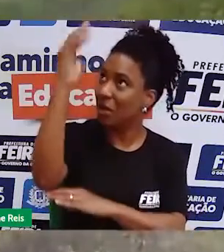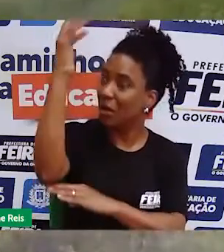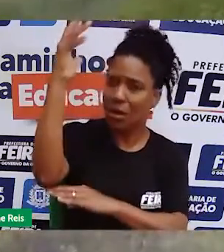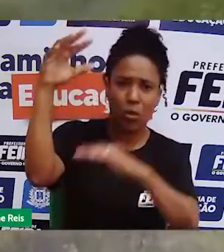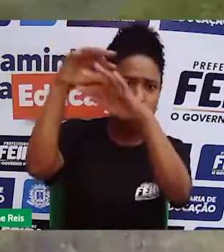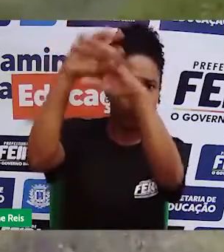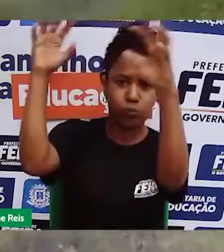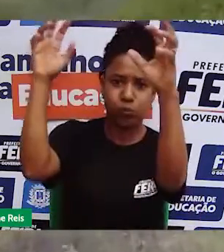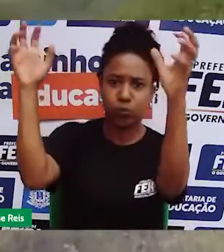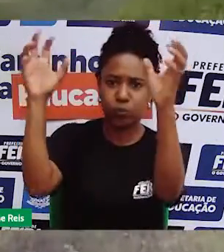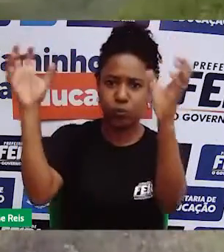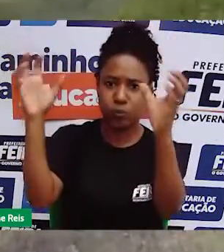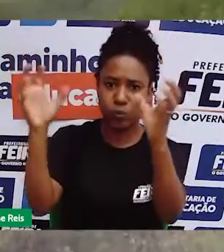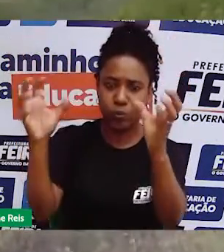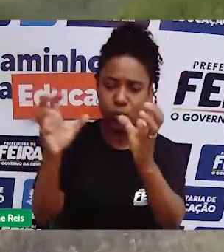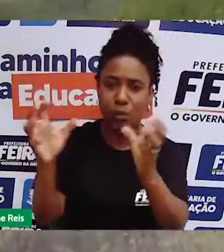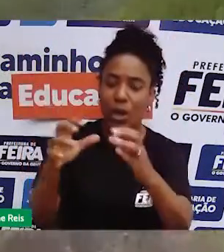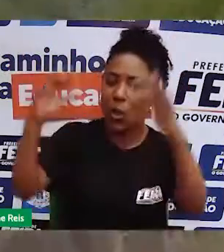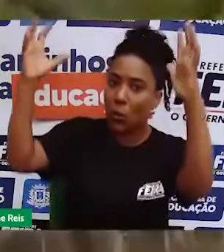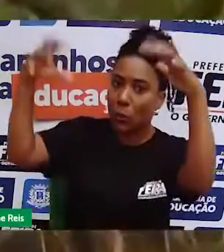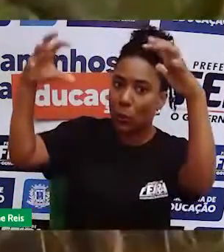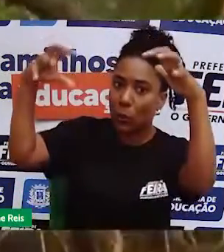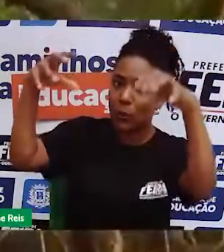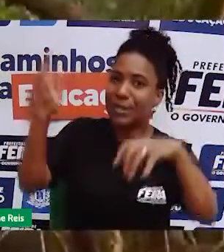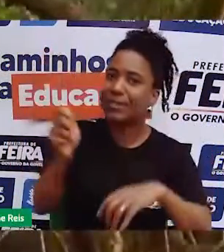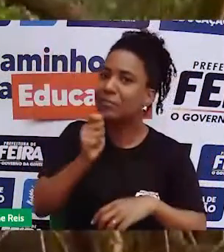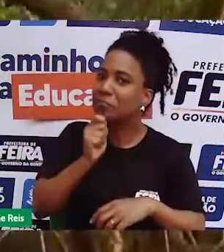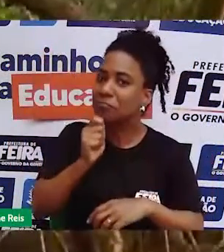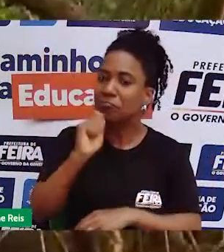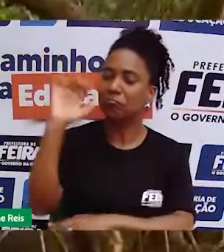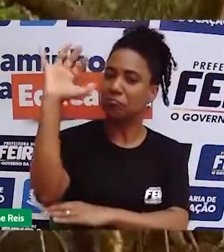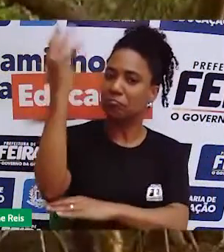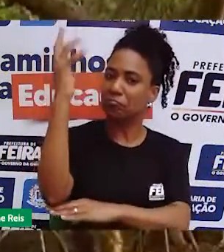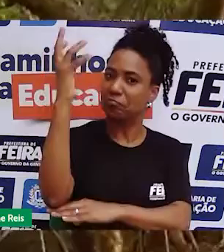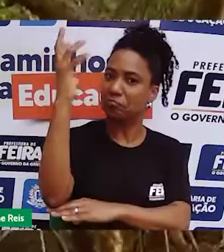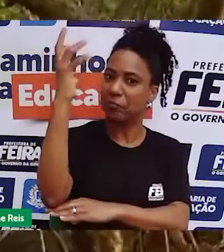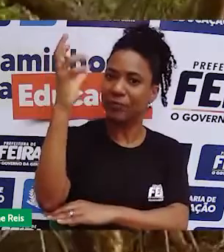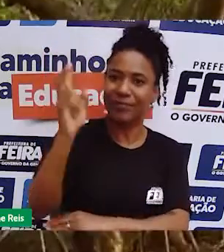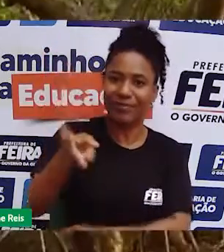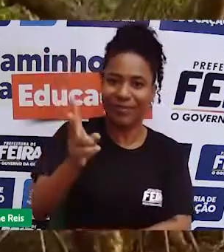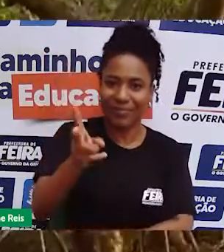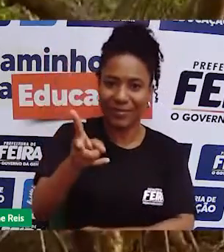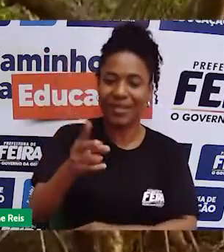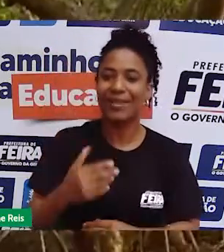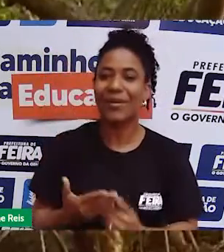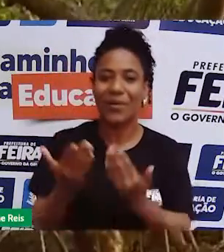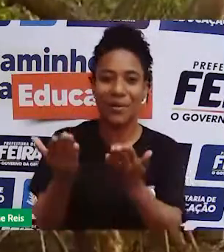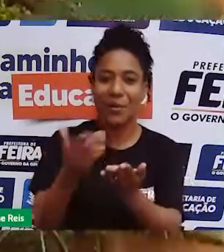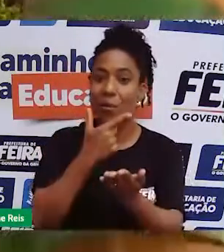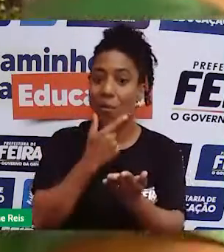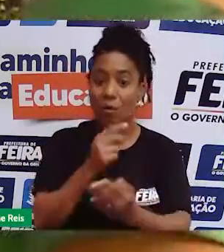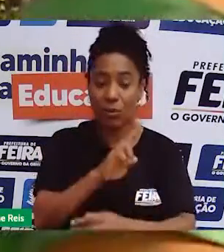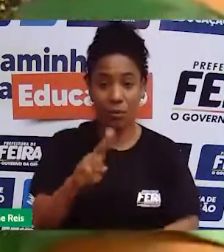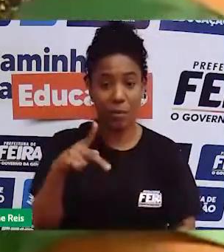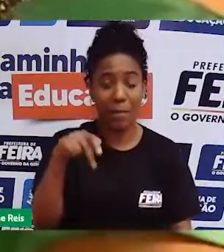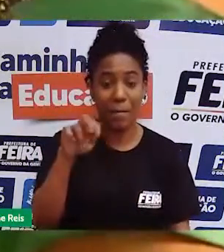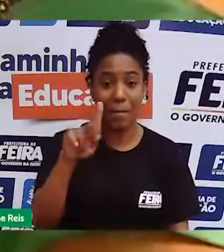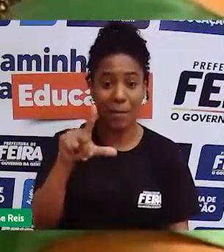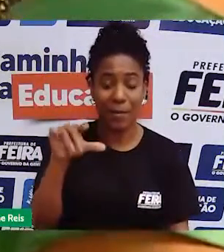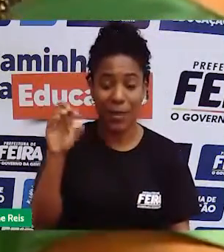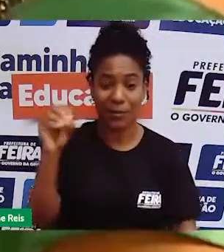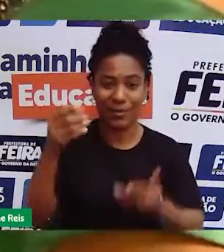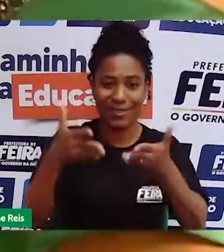de resistir a longos períodos de estiagem. Paulo nasceu no município de Central, no norte do estado, se tornou